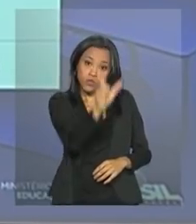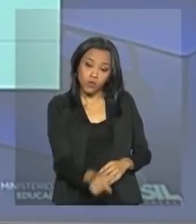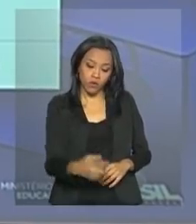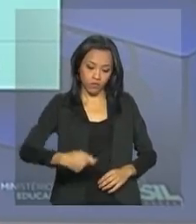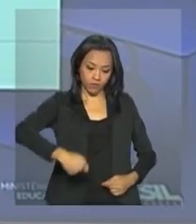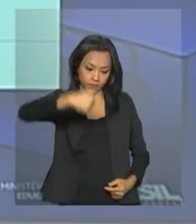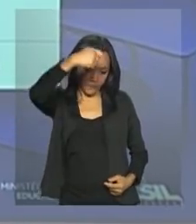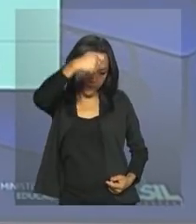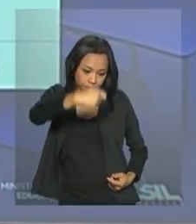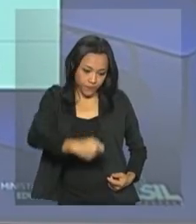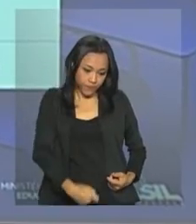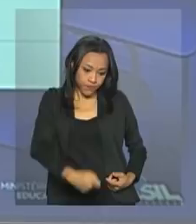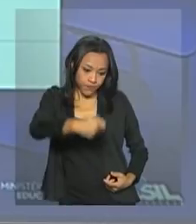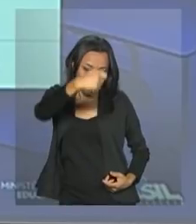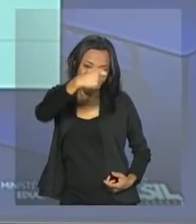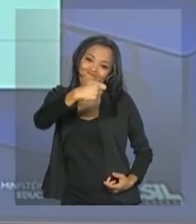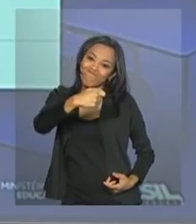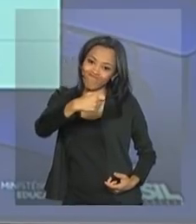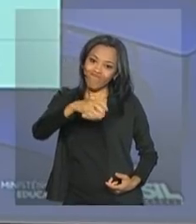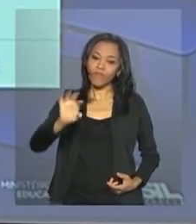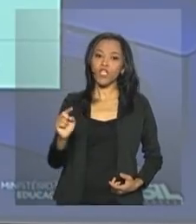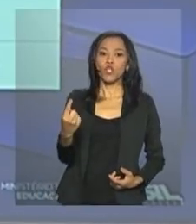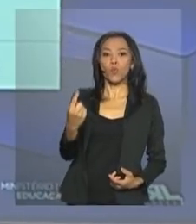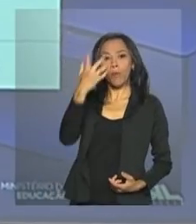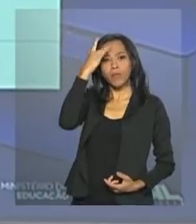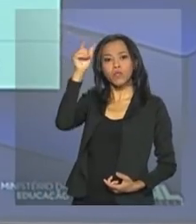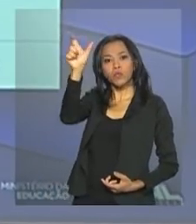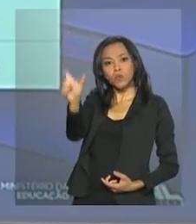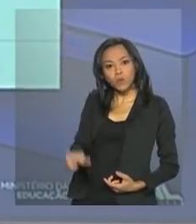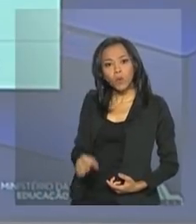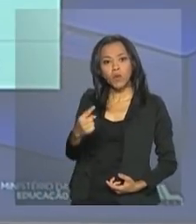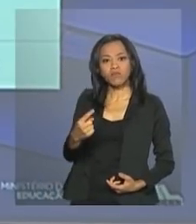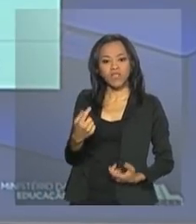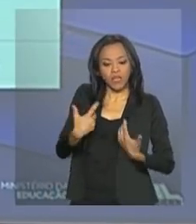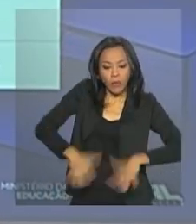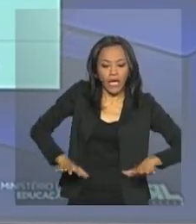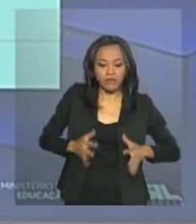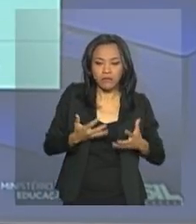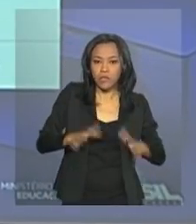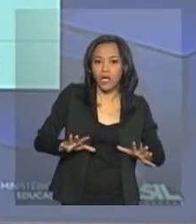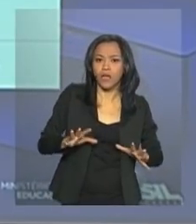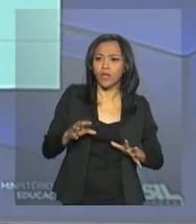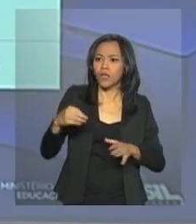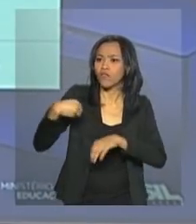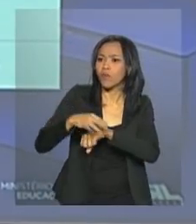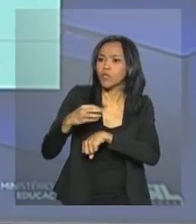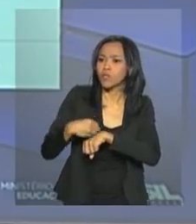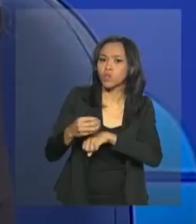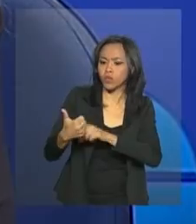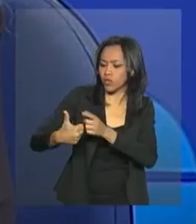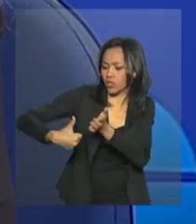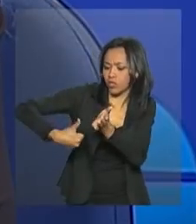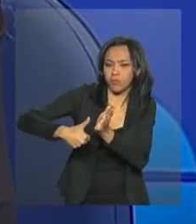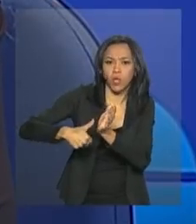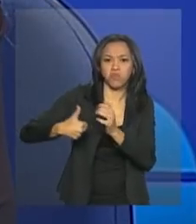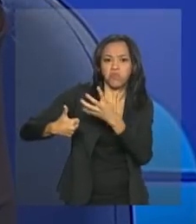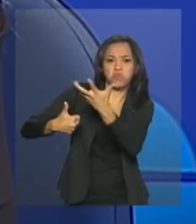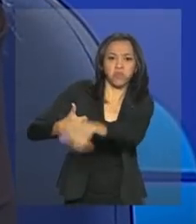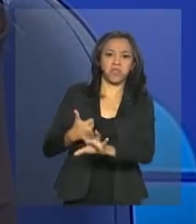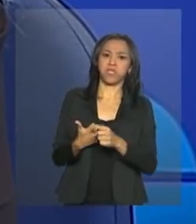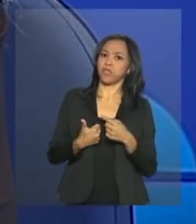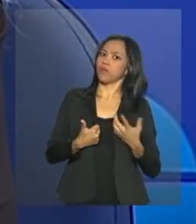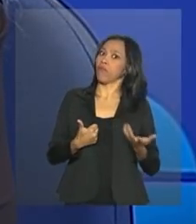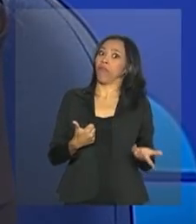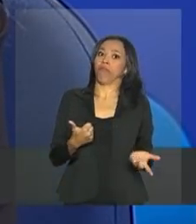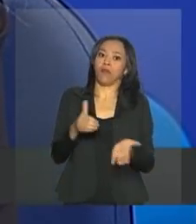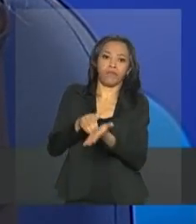de metal e uma pessoa que se recusou a permitir a coleta de dados biométricos no local